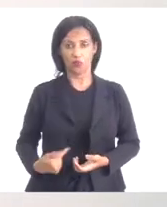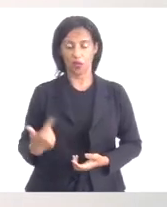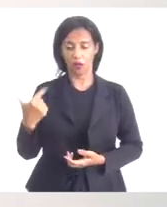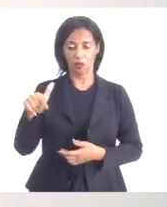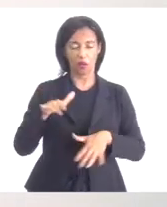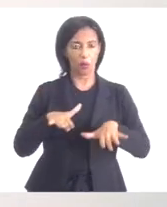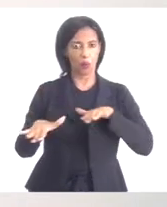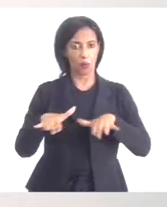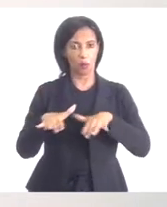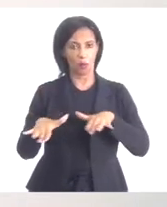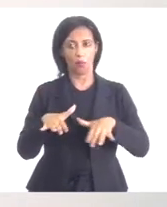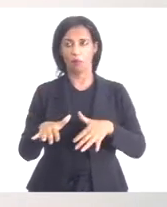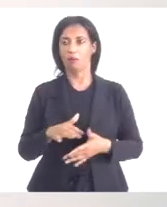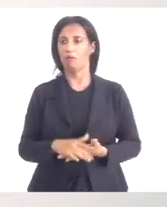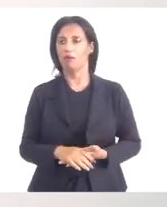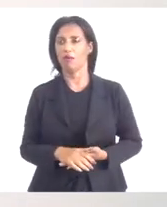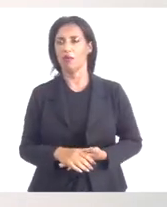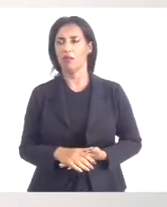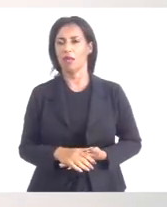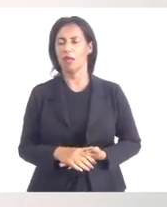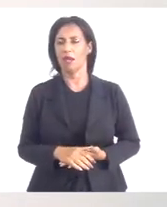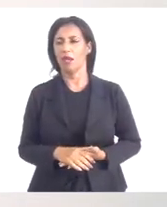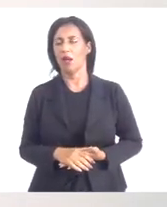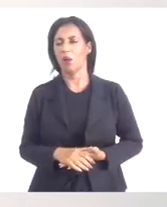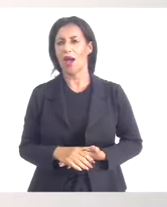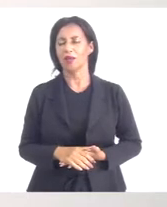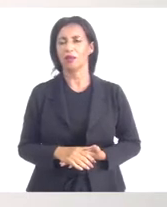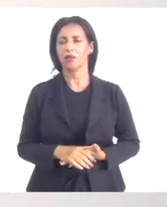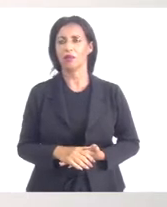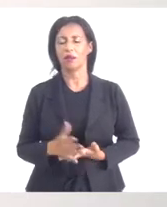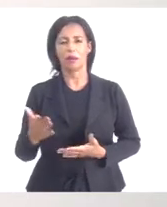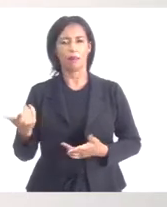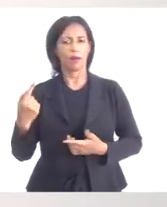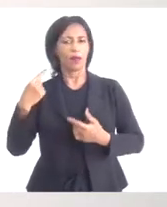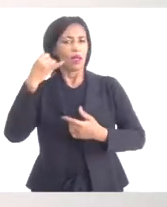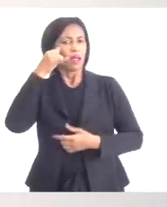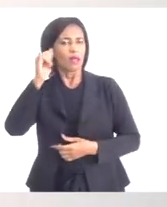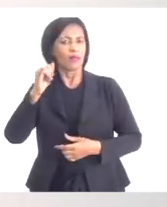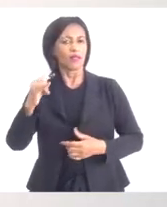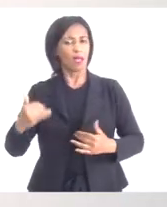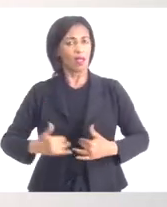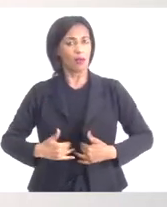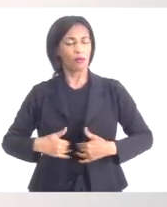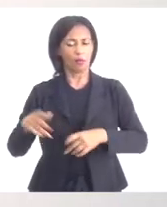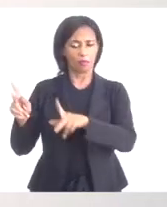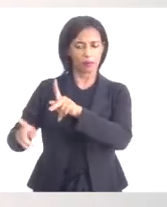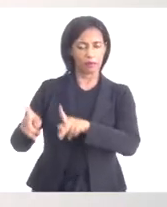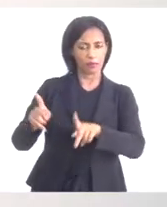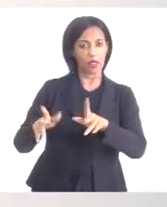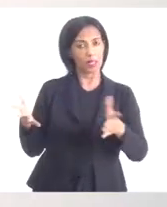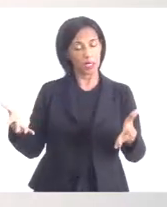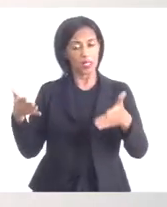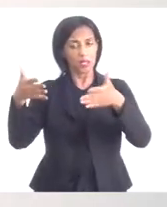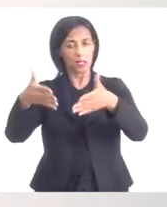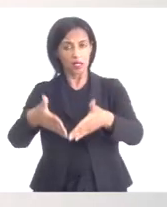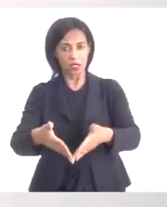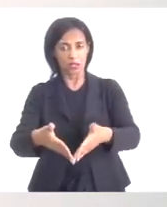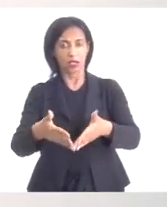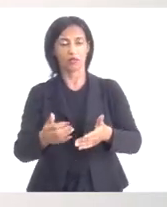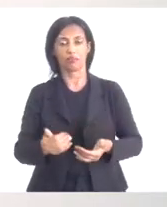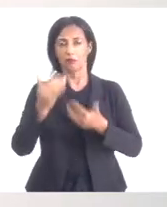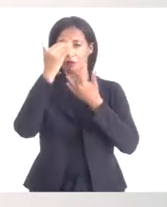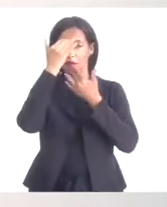os movimentos sociais estão fazendo para matar a fome da nossa população ver sentido